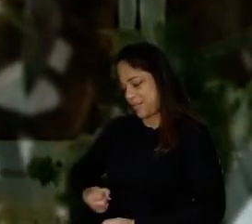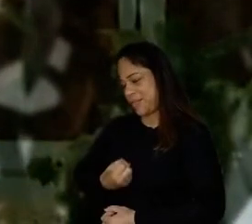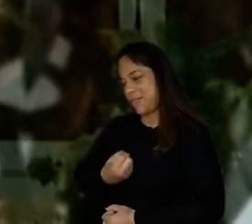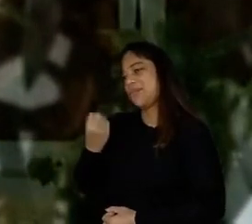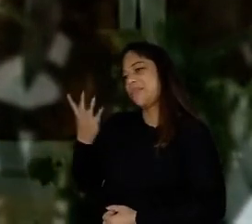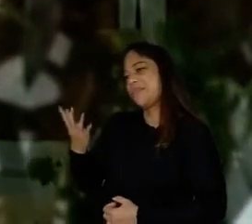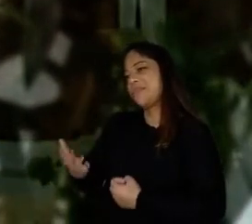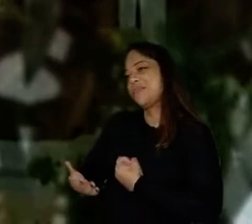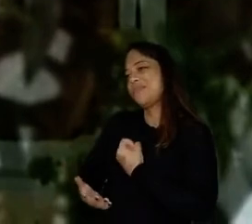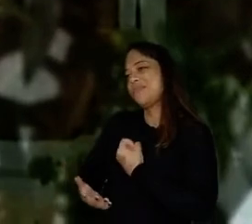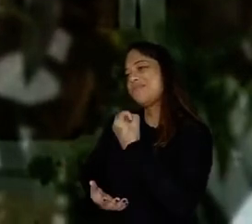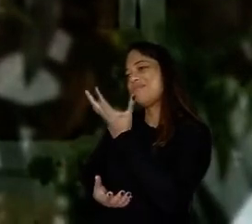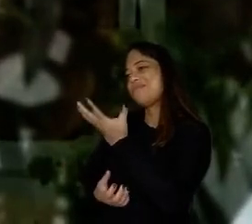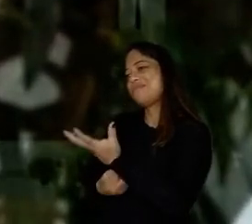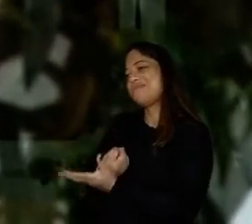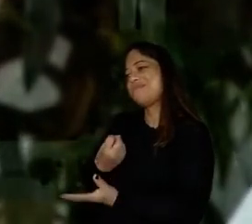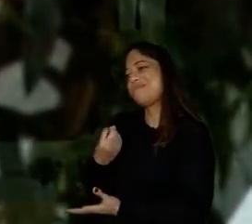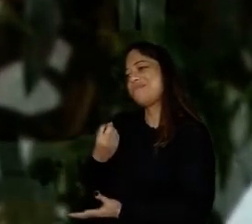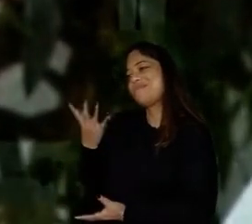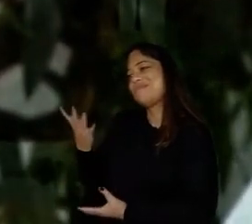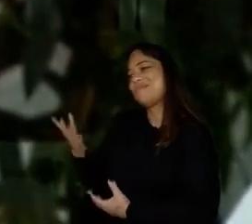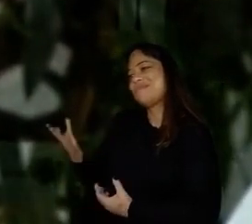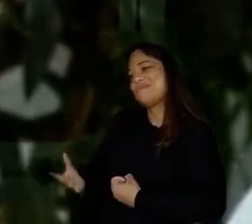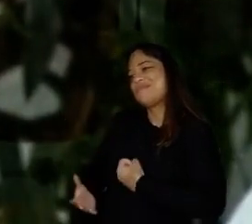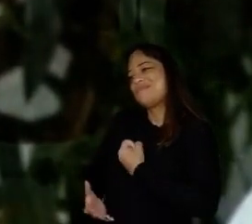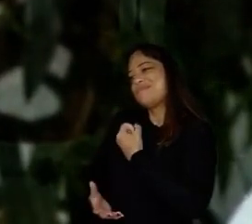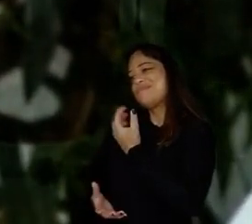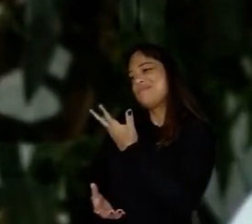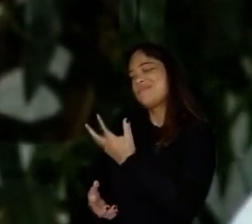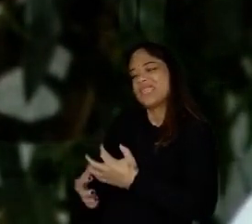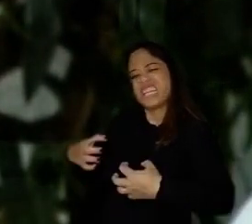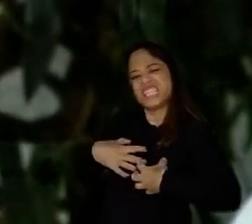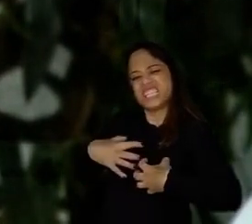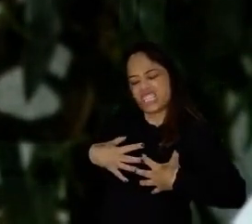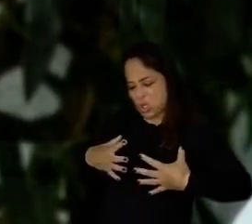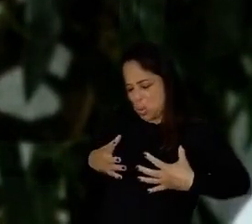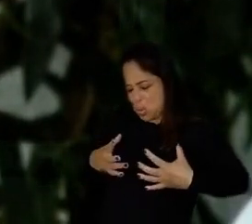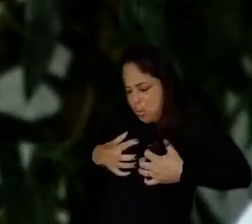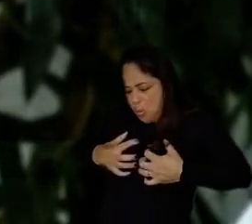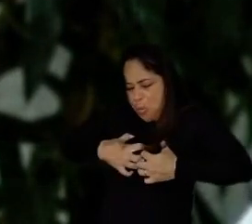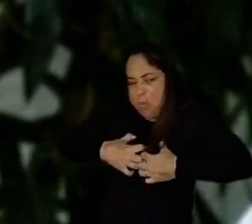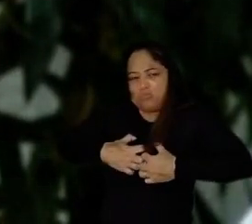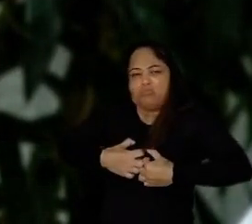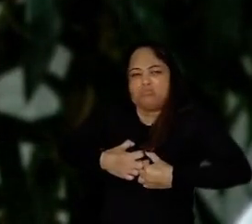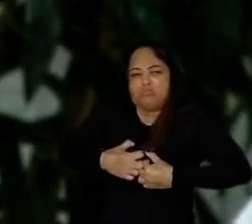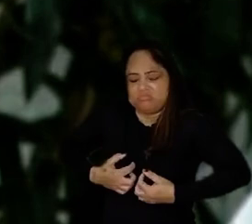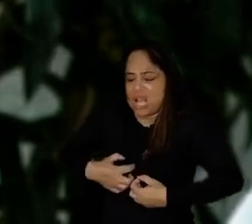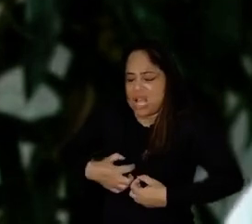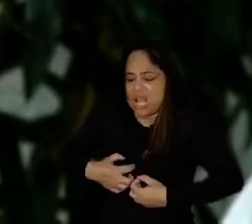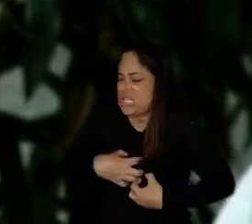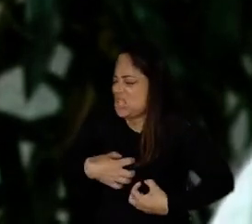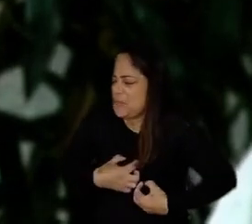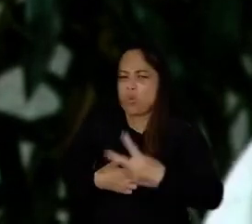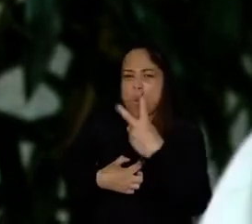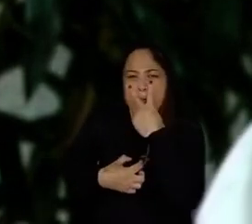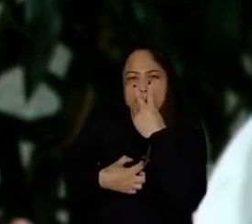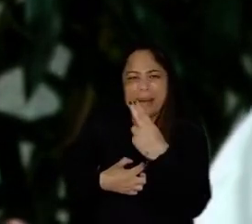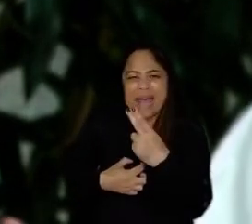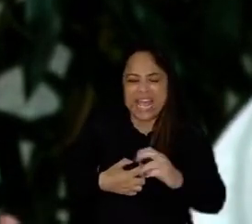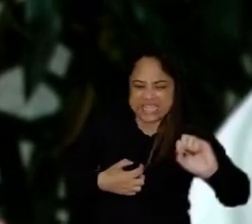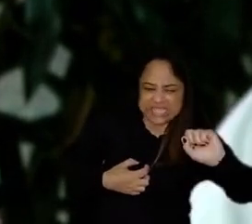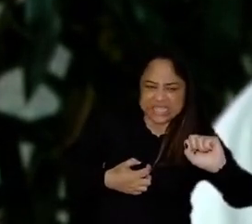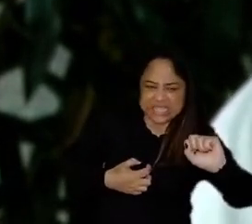Muitas pessoas estão sendo libertas de opressão no peito e nas costas. Esse sentimento que tem uma espada atravessada no